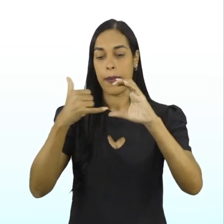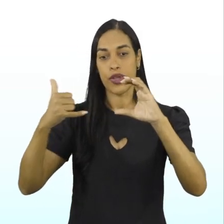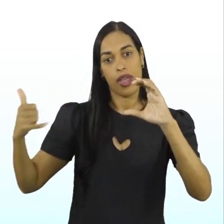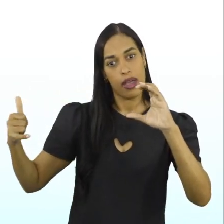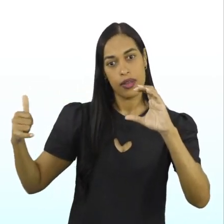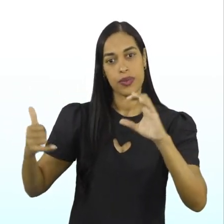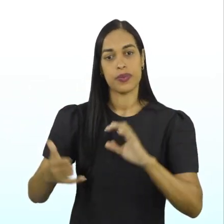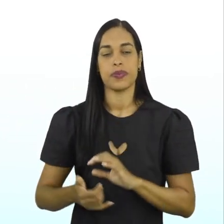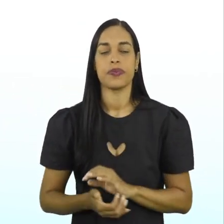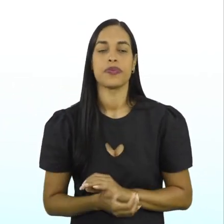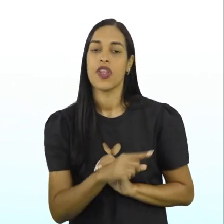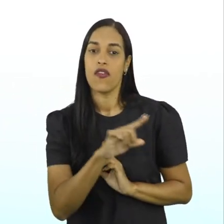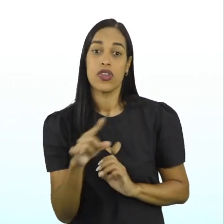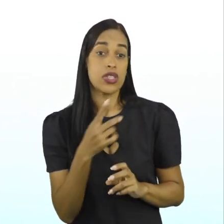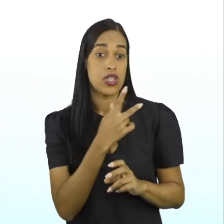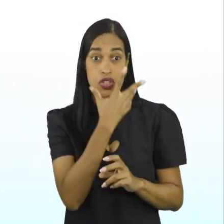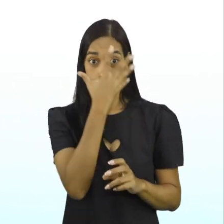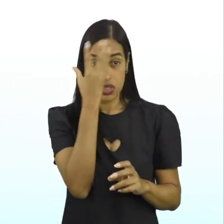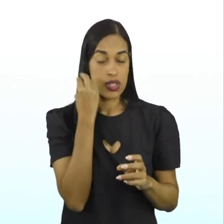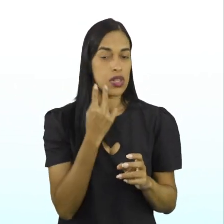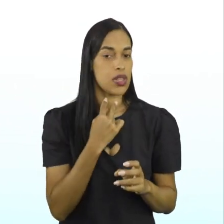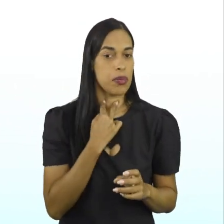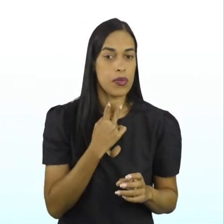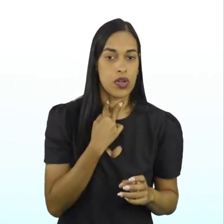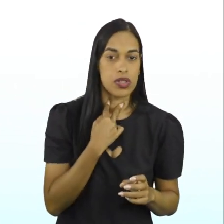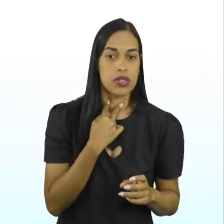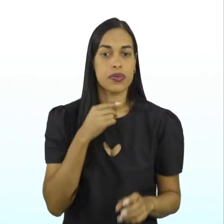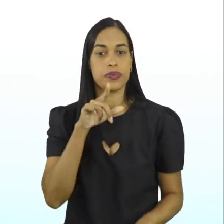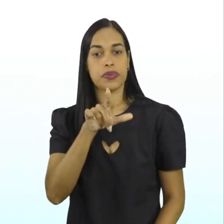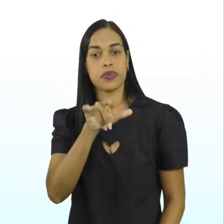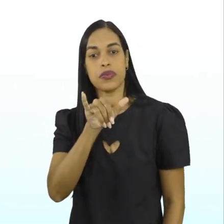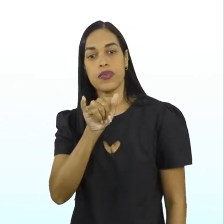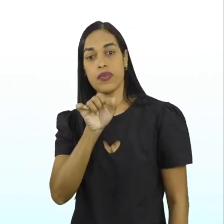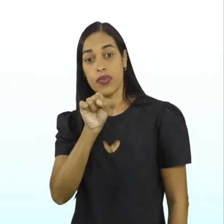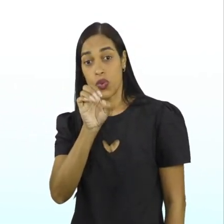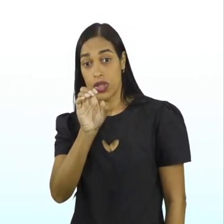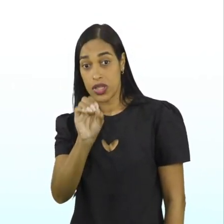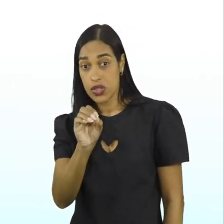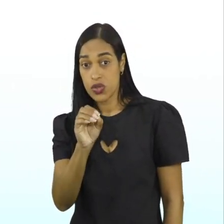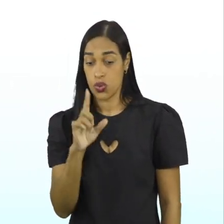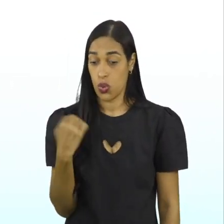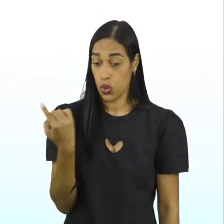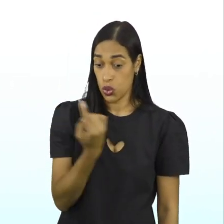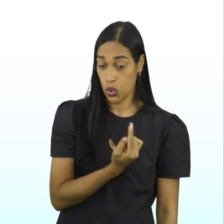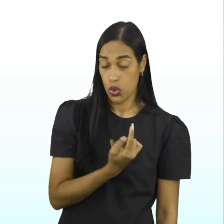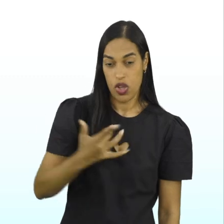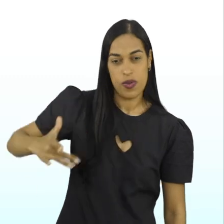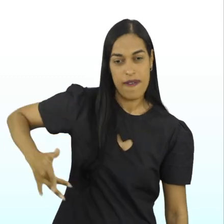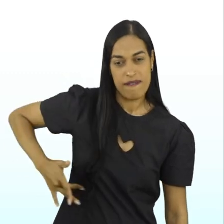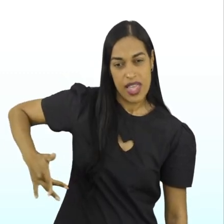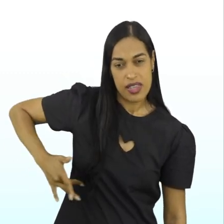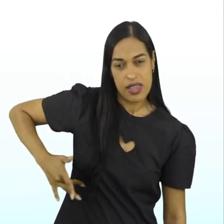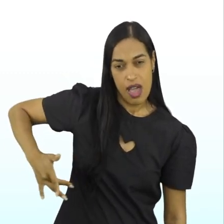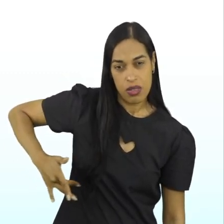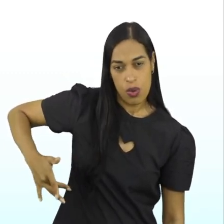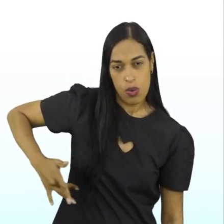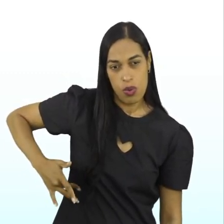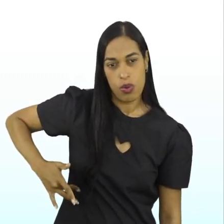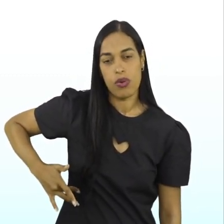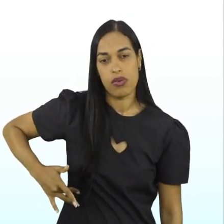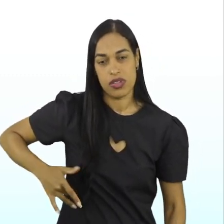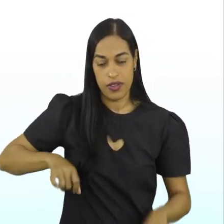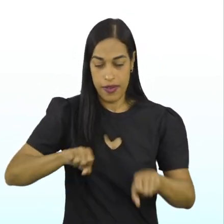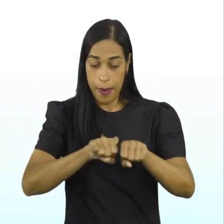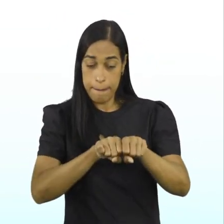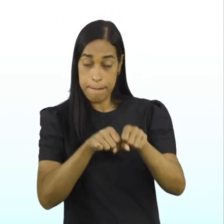não esqueçam? O retículo liso, nas células do nosso fígado, ele vai